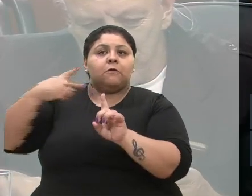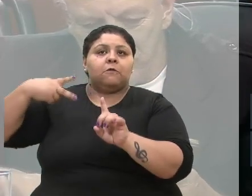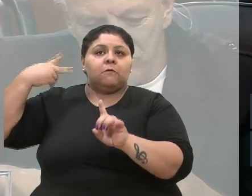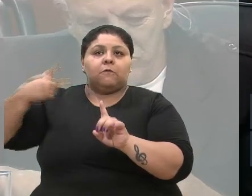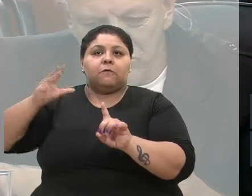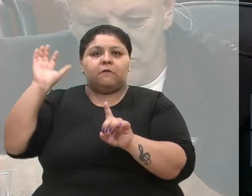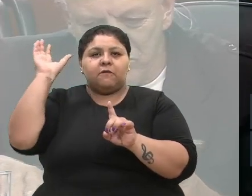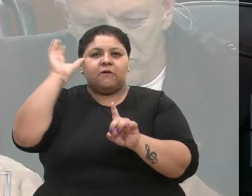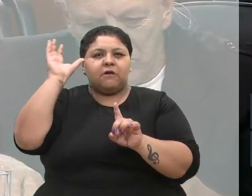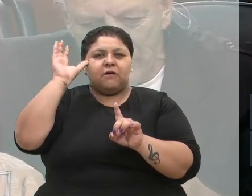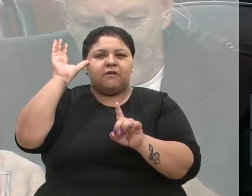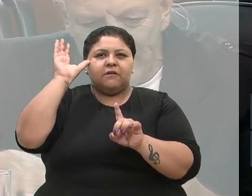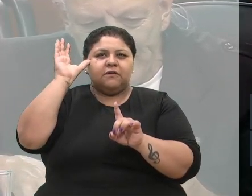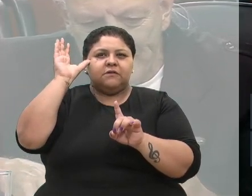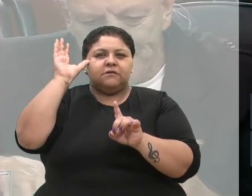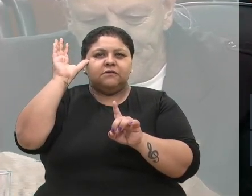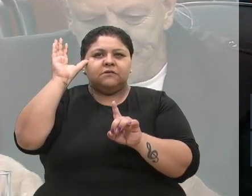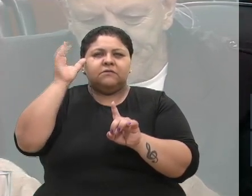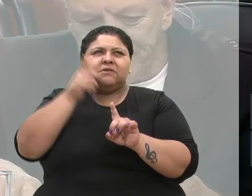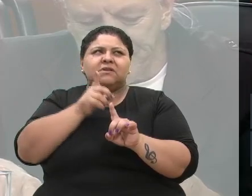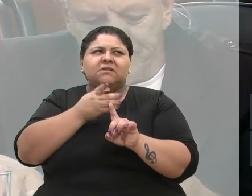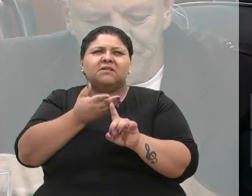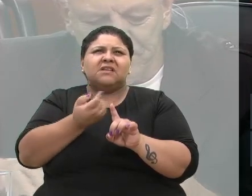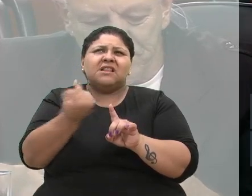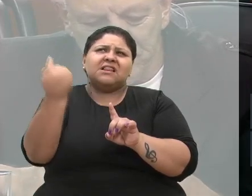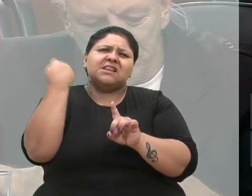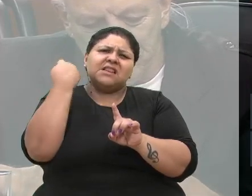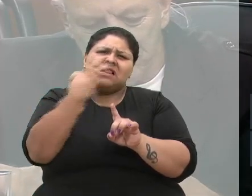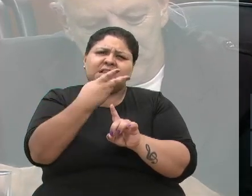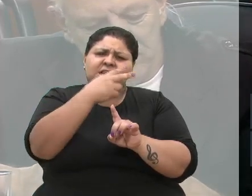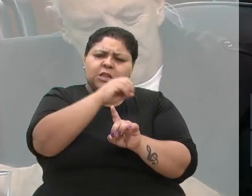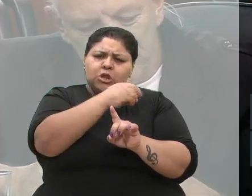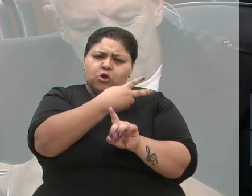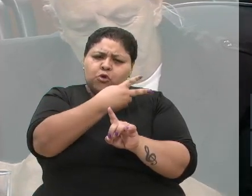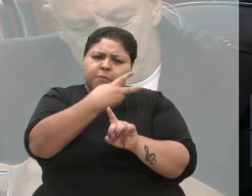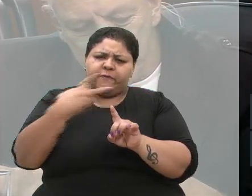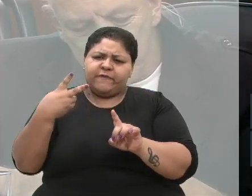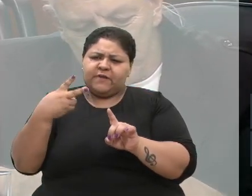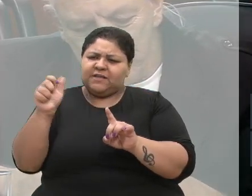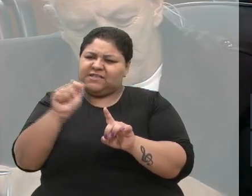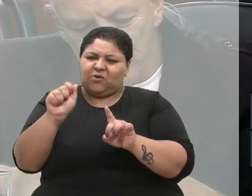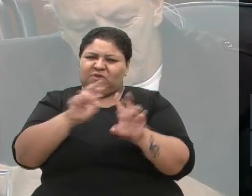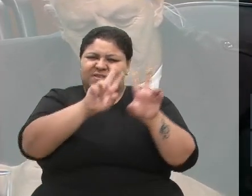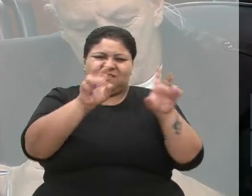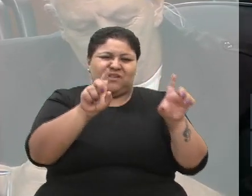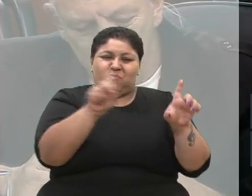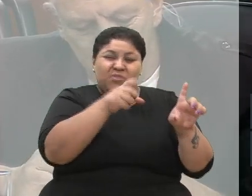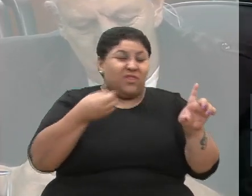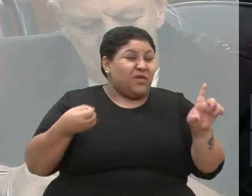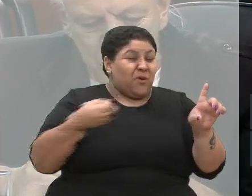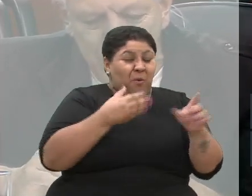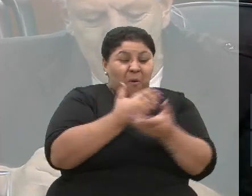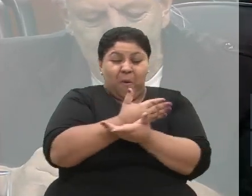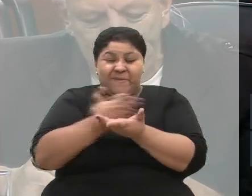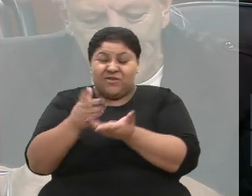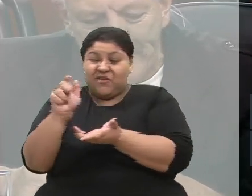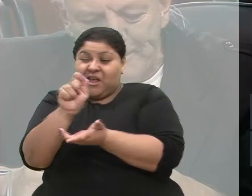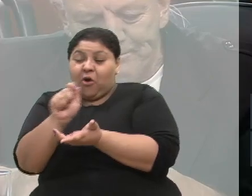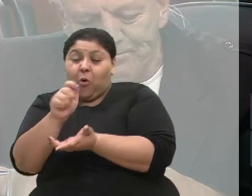Cadore, lá em 2022, lá em agosto, esse tema não é novo, esse tema é de agosto de